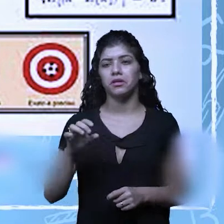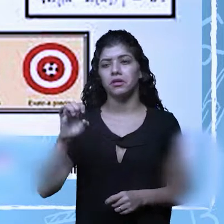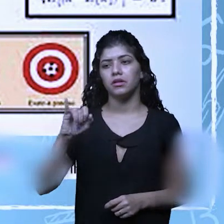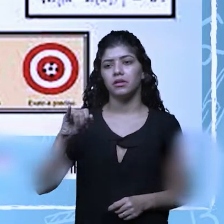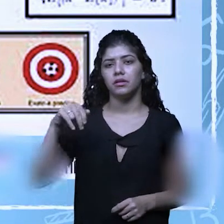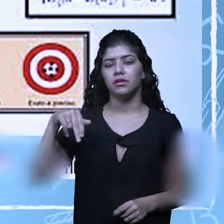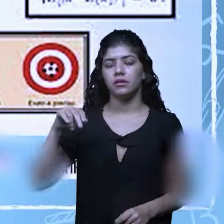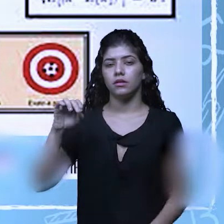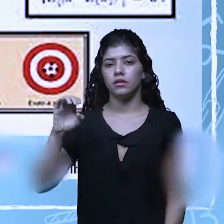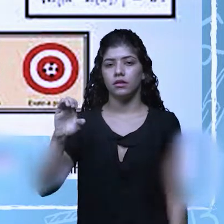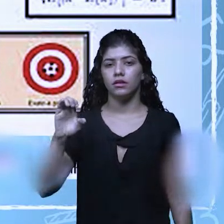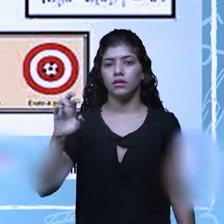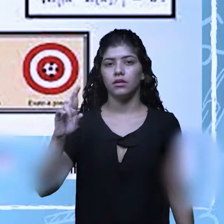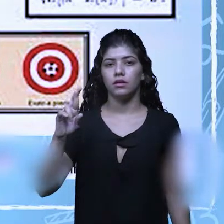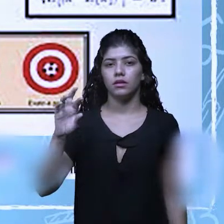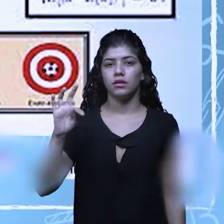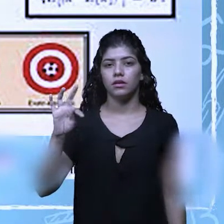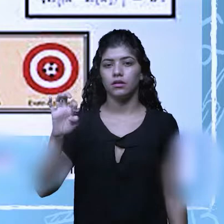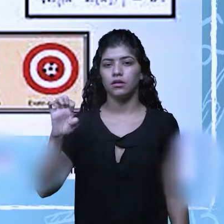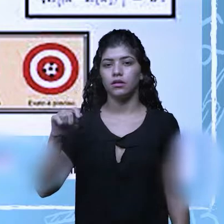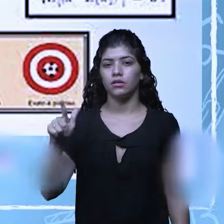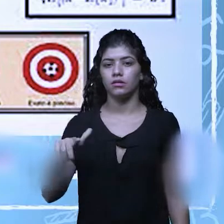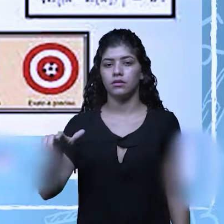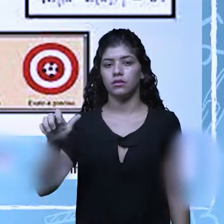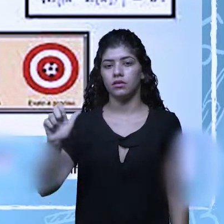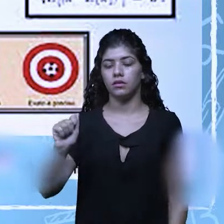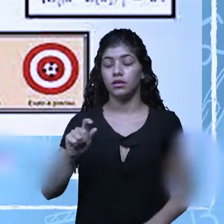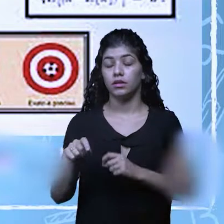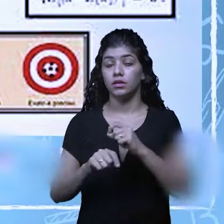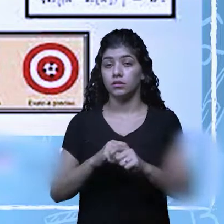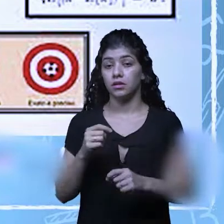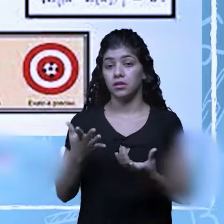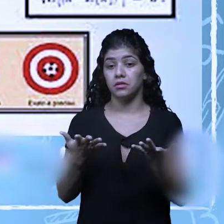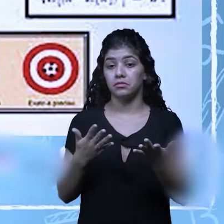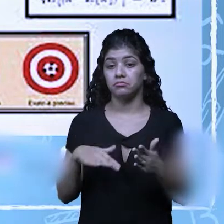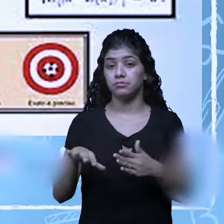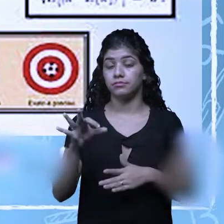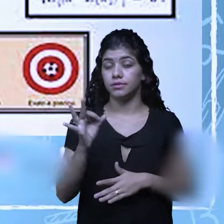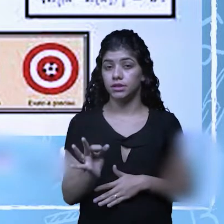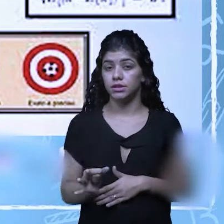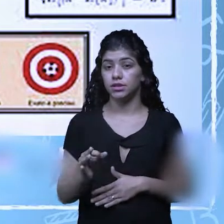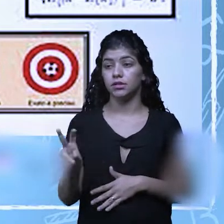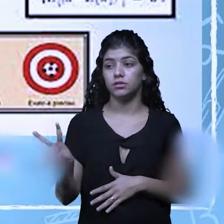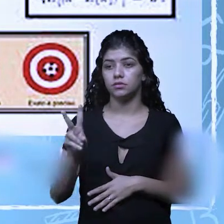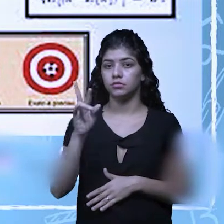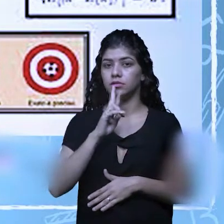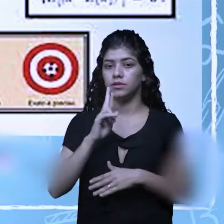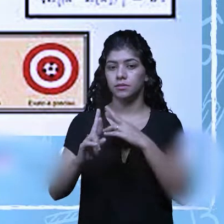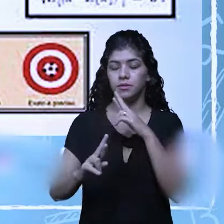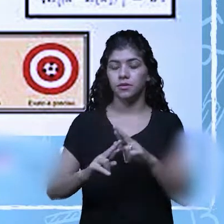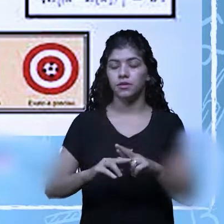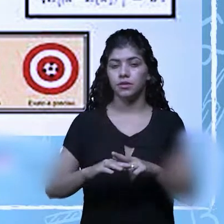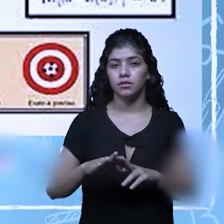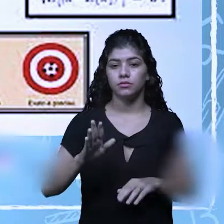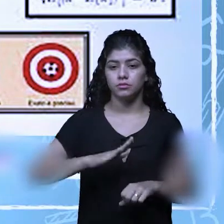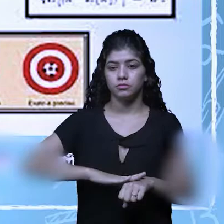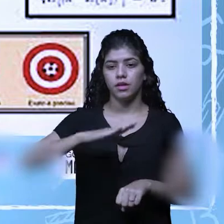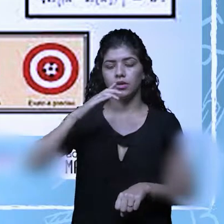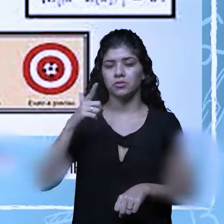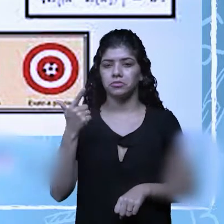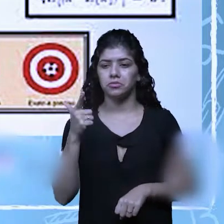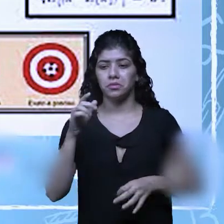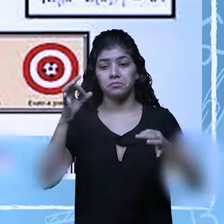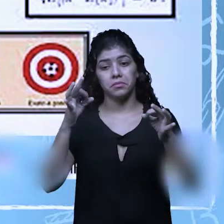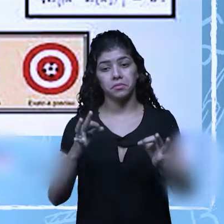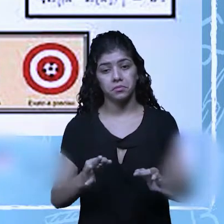uma estimativa que quantifica a confiabilidade do resultado de uma medição. Portanto, quanto maior é a